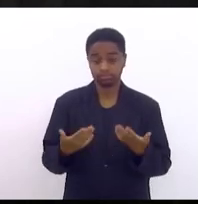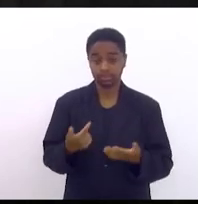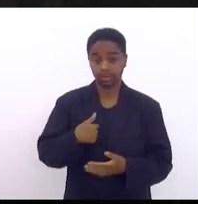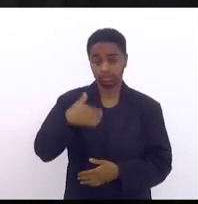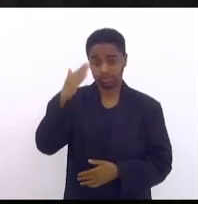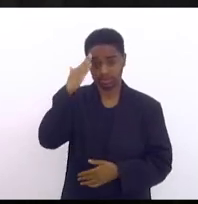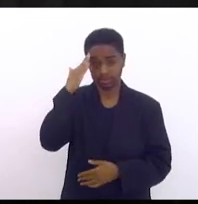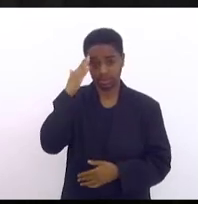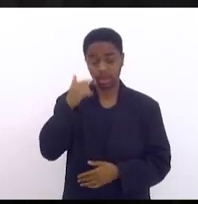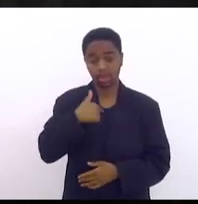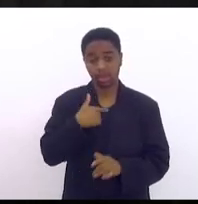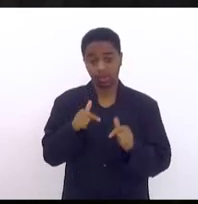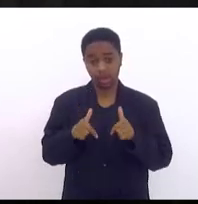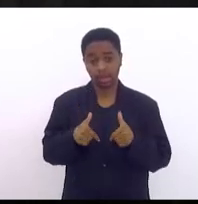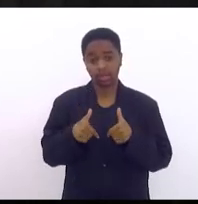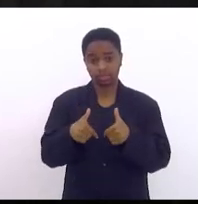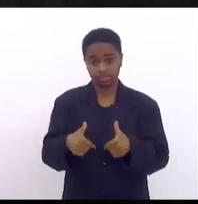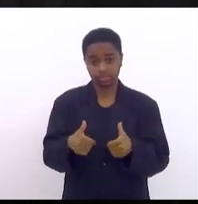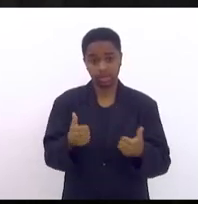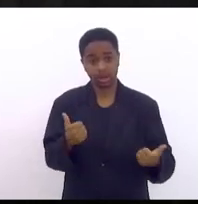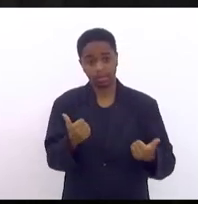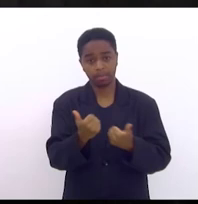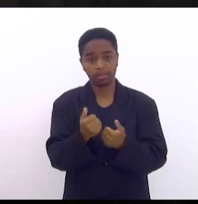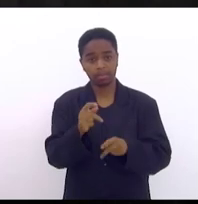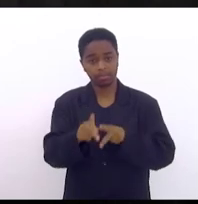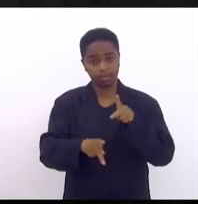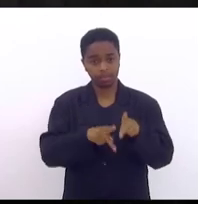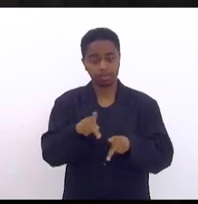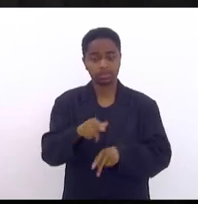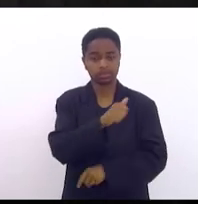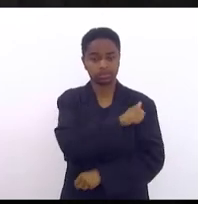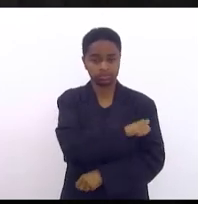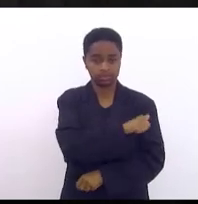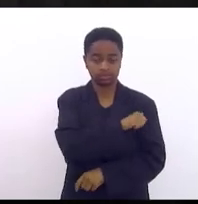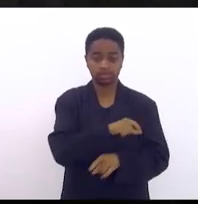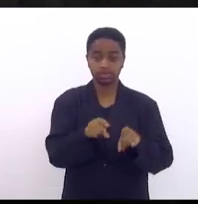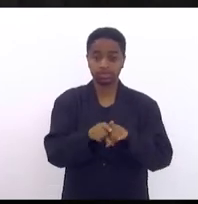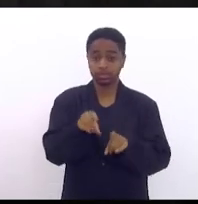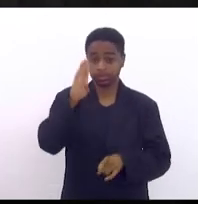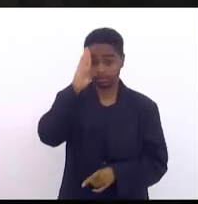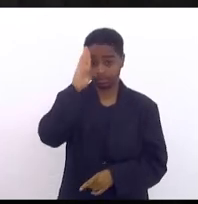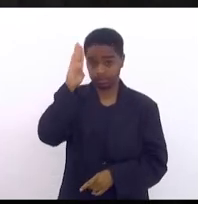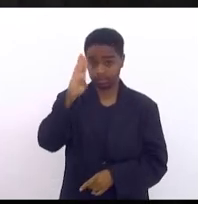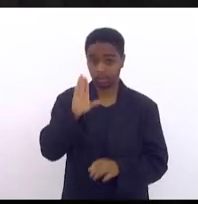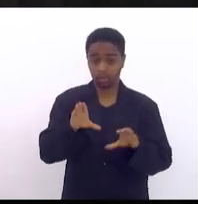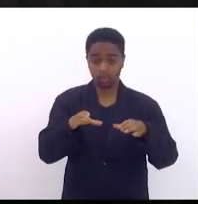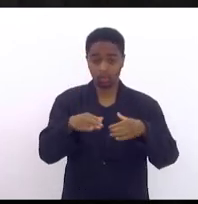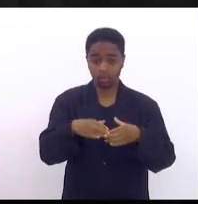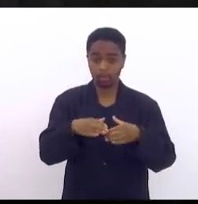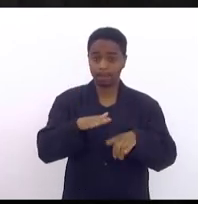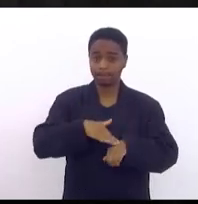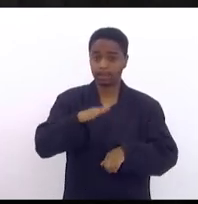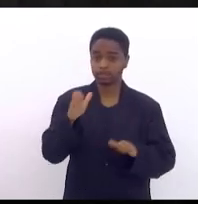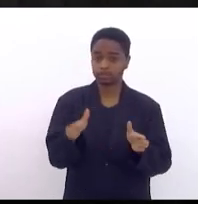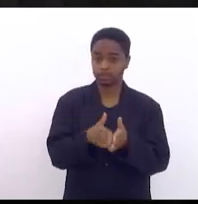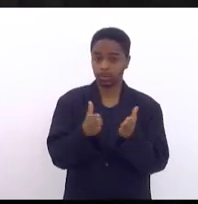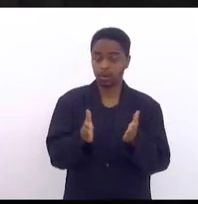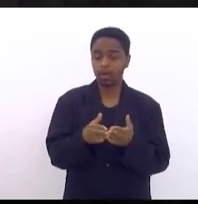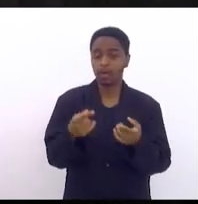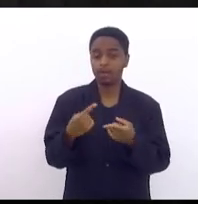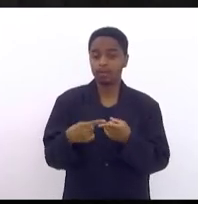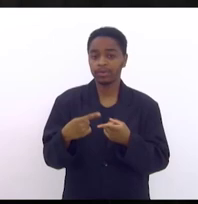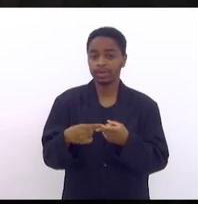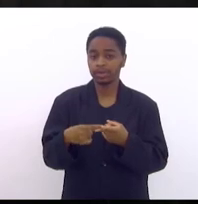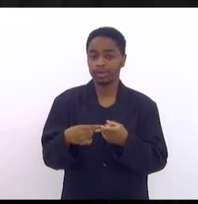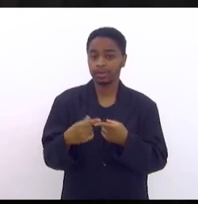eu agi a favor da população fluminense, principalmente daquela menos favorecida. Porque quando o